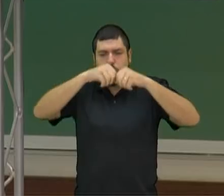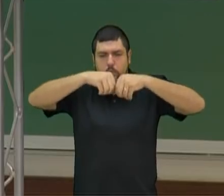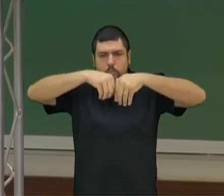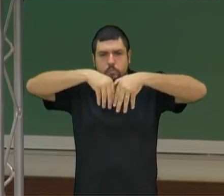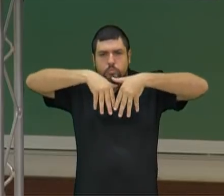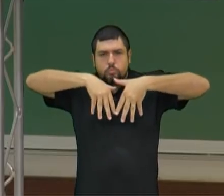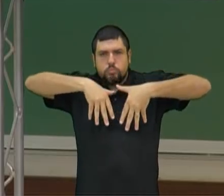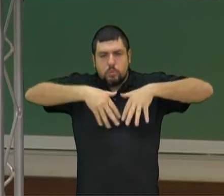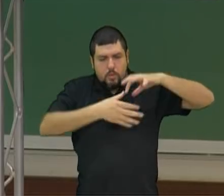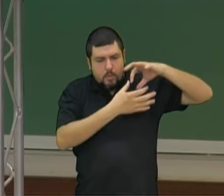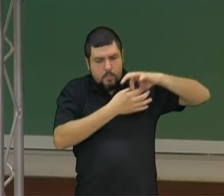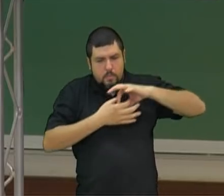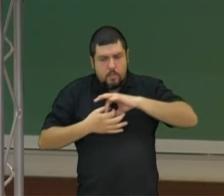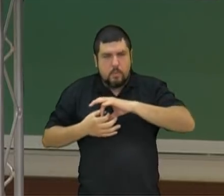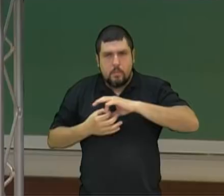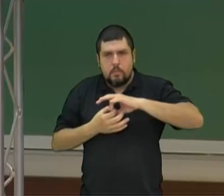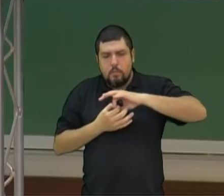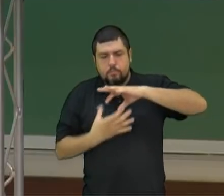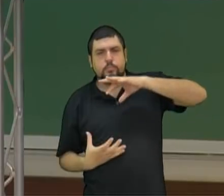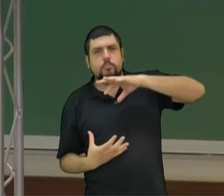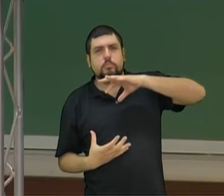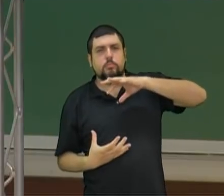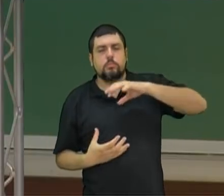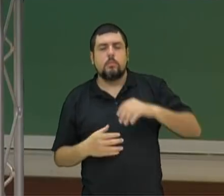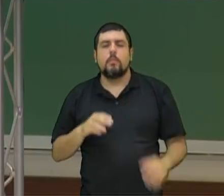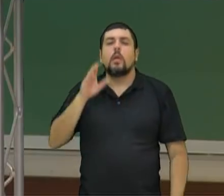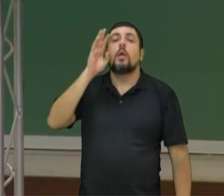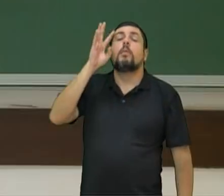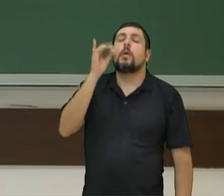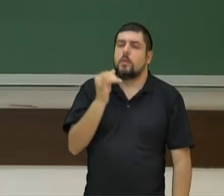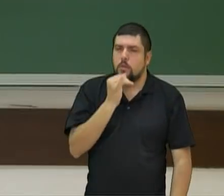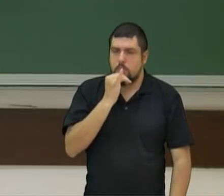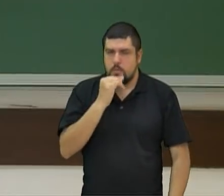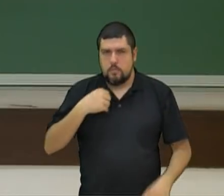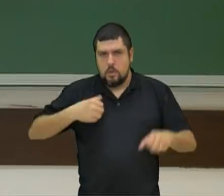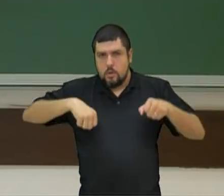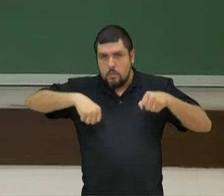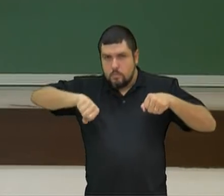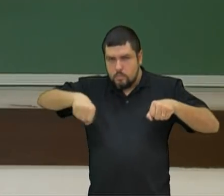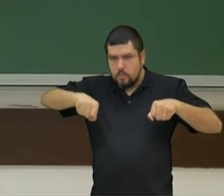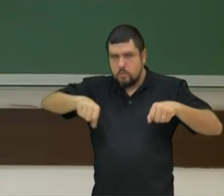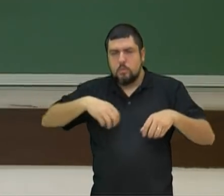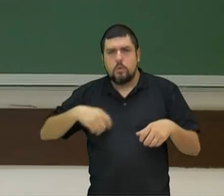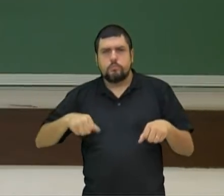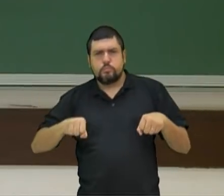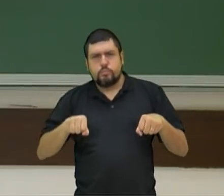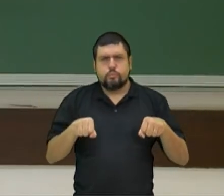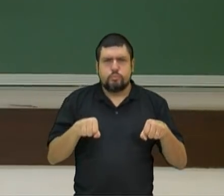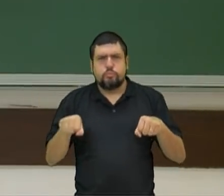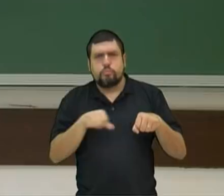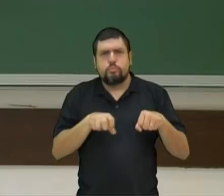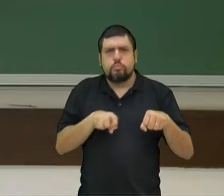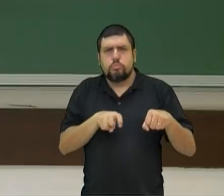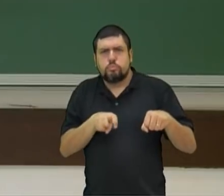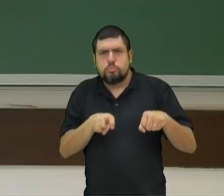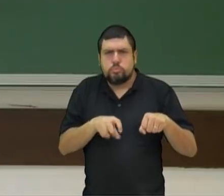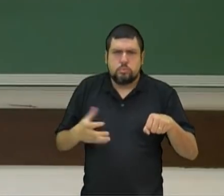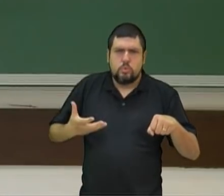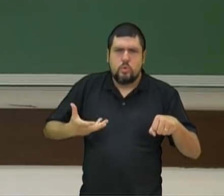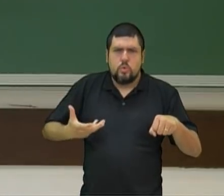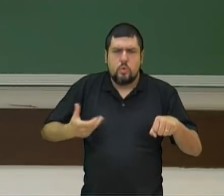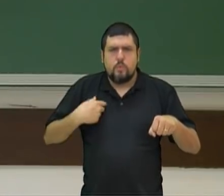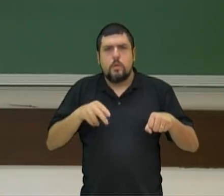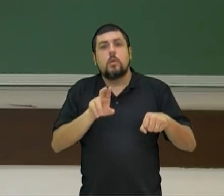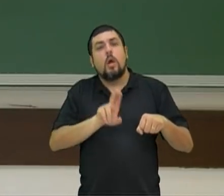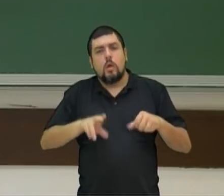Então imagine essa mesma pessoa andando de moto e de repente ela está, né, numa determinada velocidade, usando o